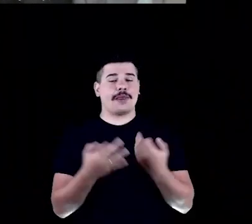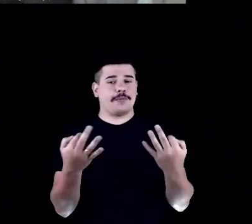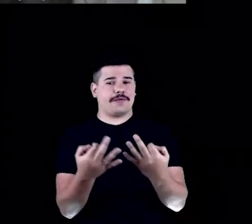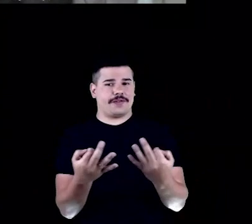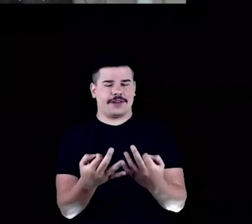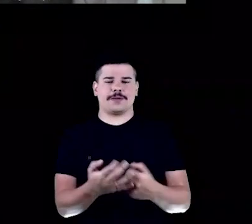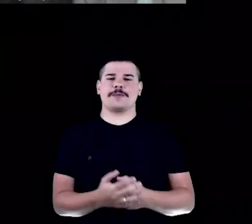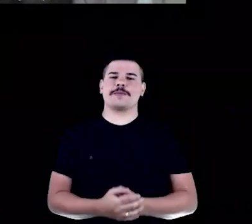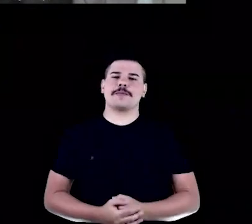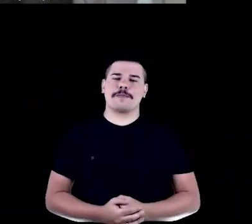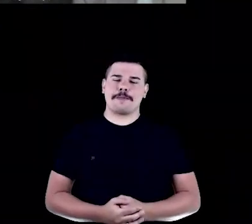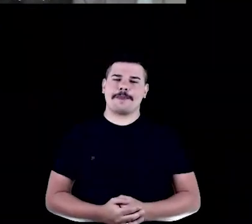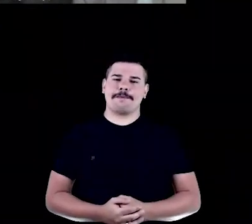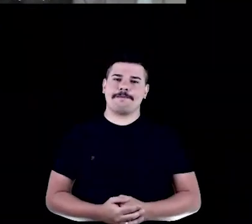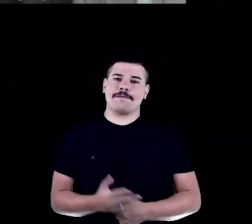Entendo.